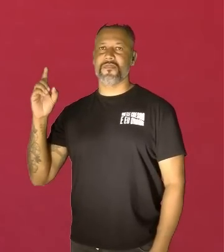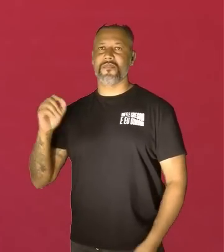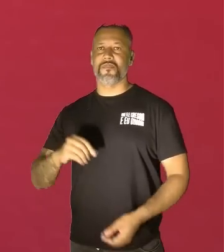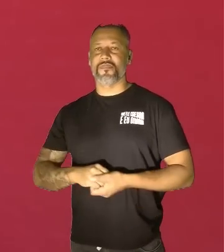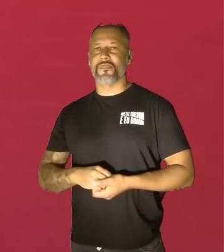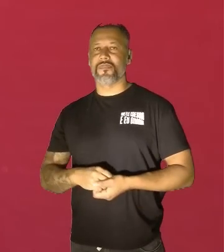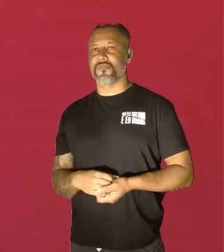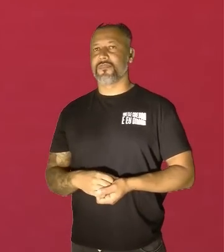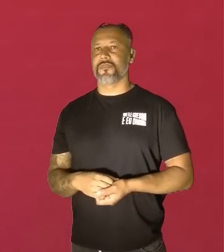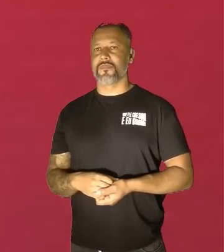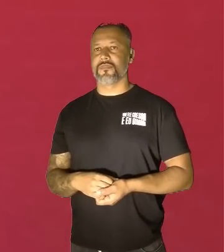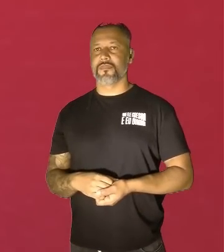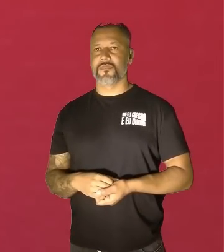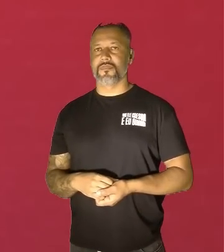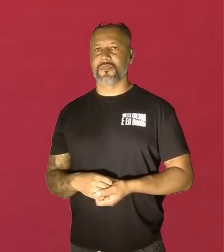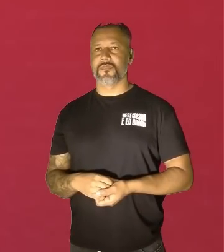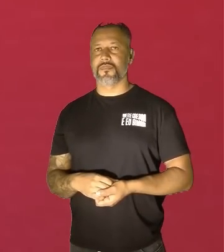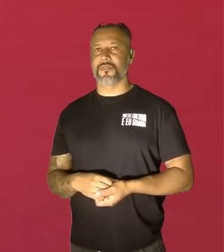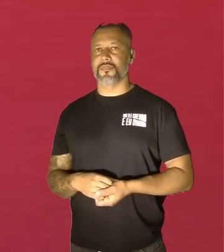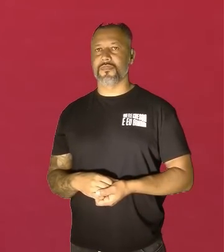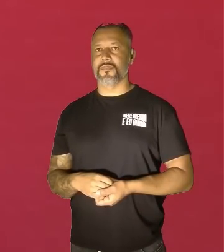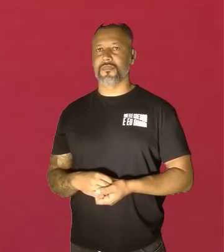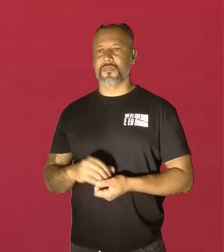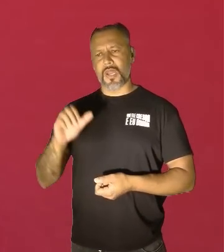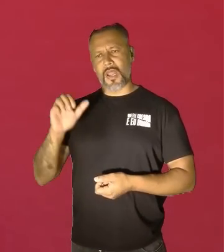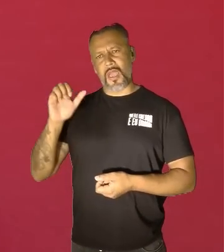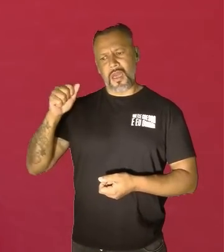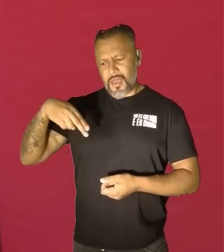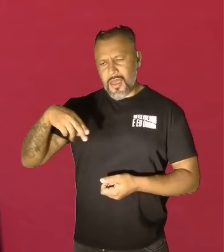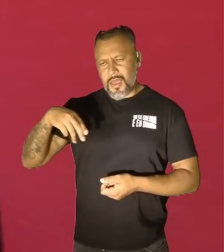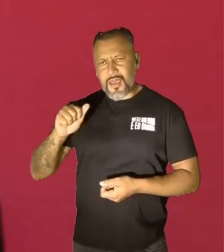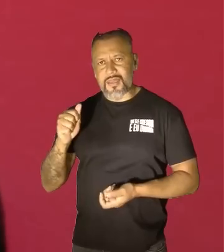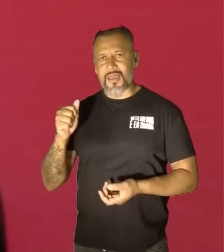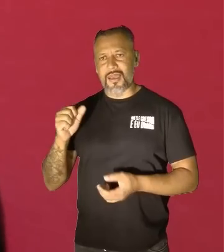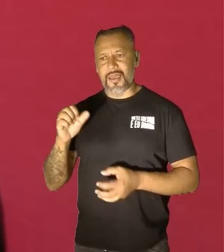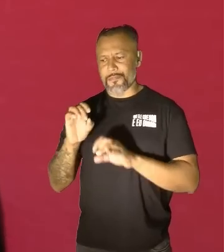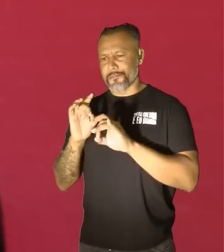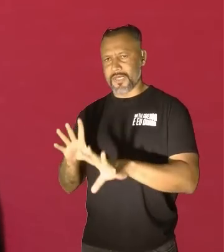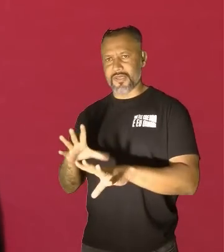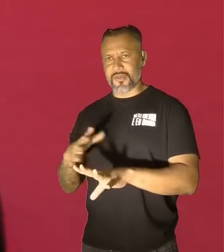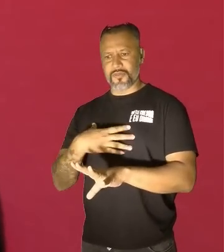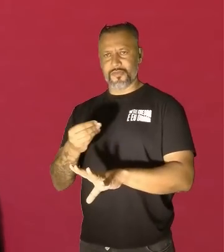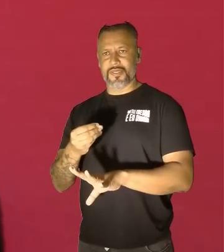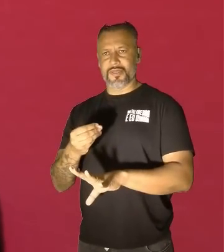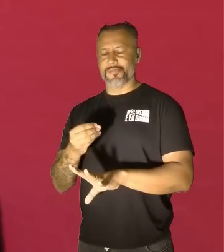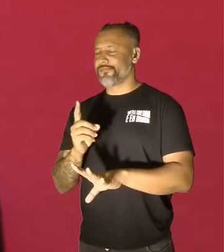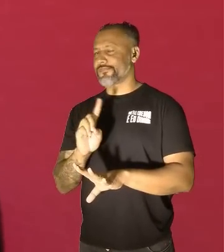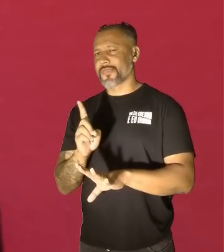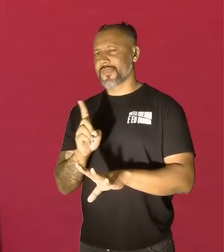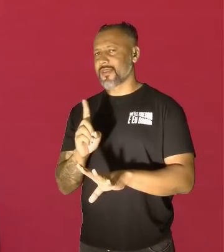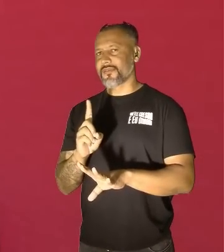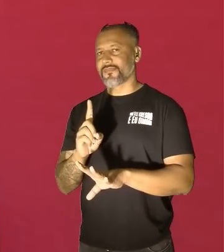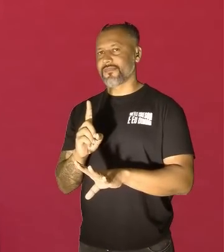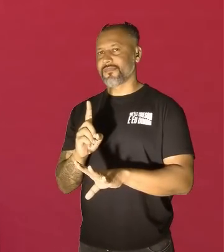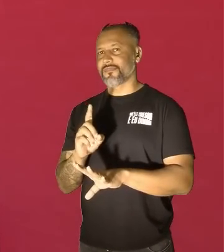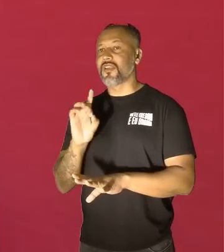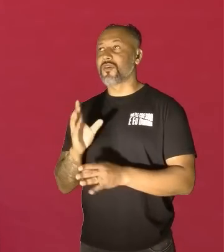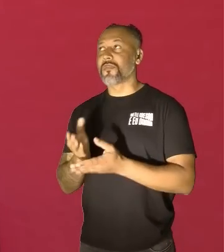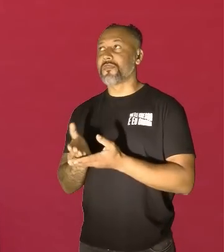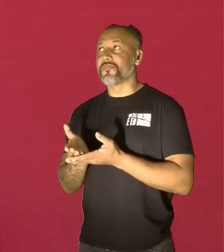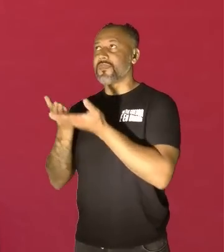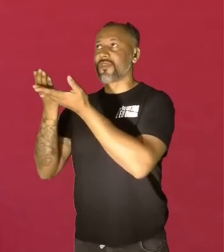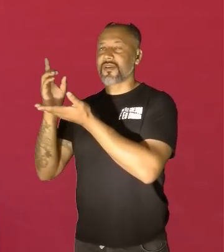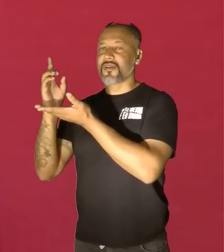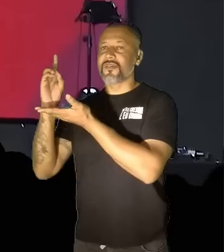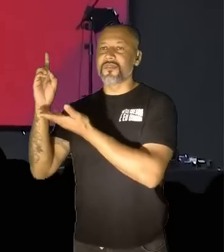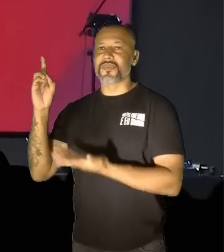está abandonando o filho, ela está levando o filho ao templo. E há uma coisa interessante aqui: a Bíblia diz que depois que